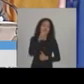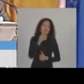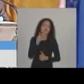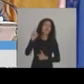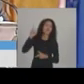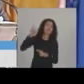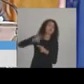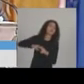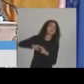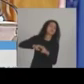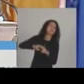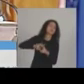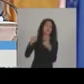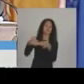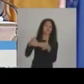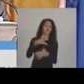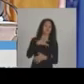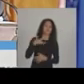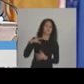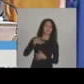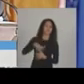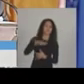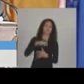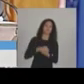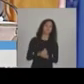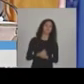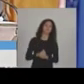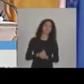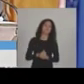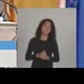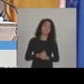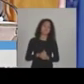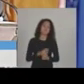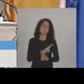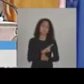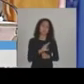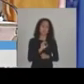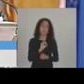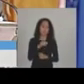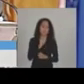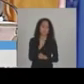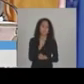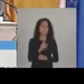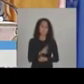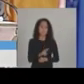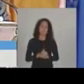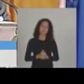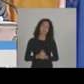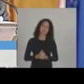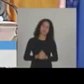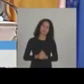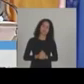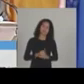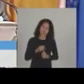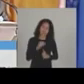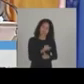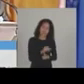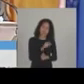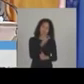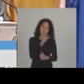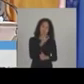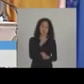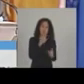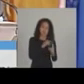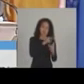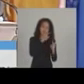lá porque roubou o dinheiro da Saúde esse tal de Omar Aziz esse tal